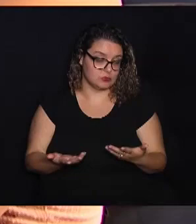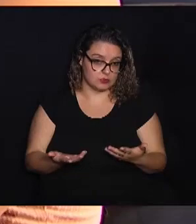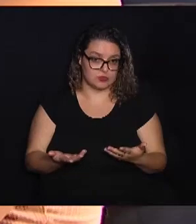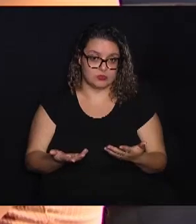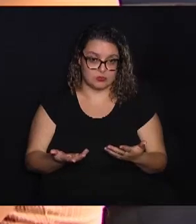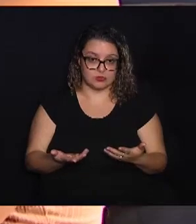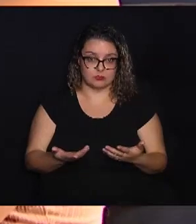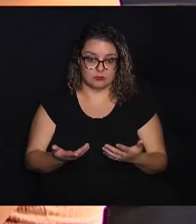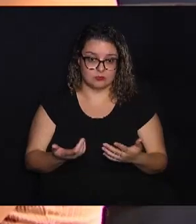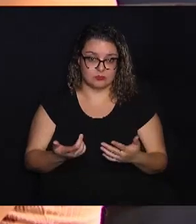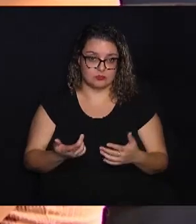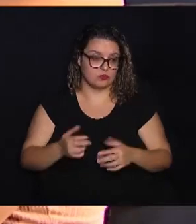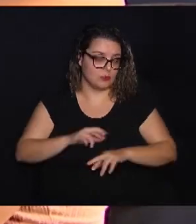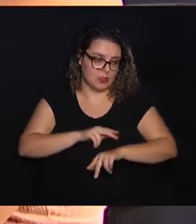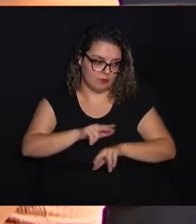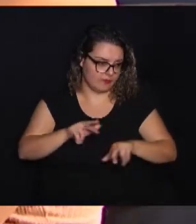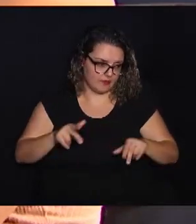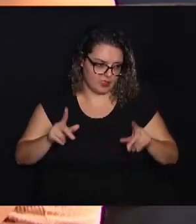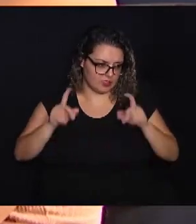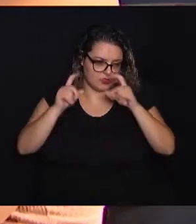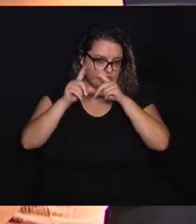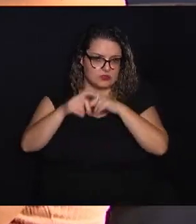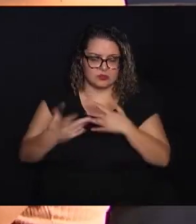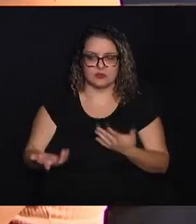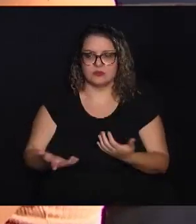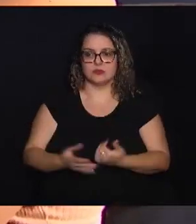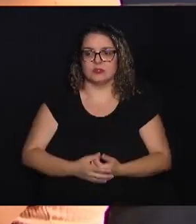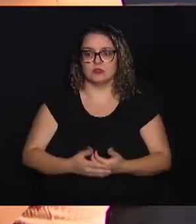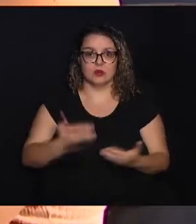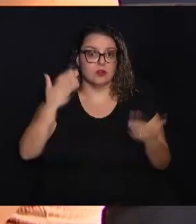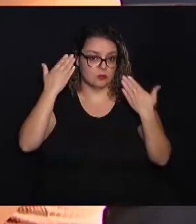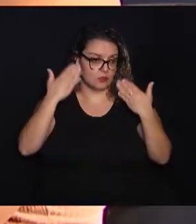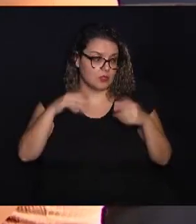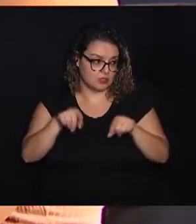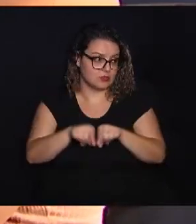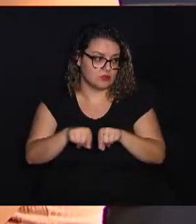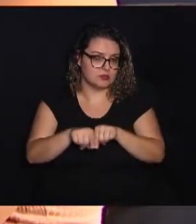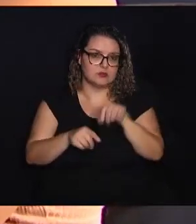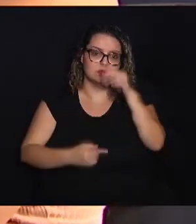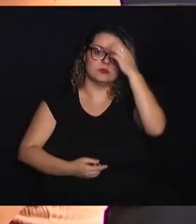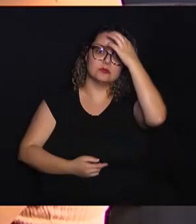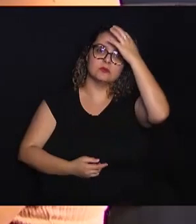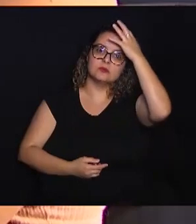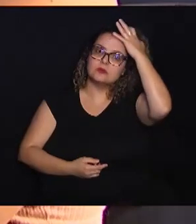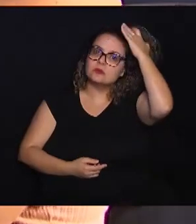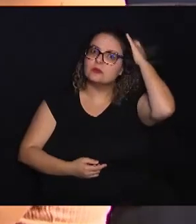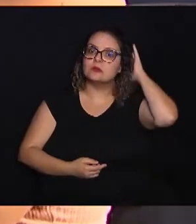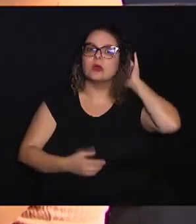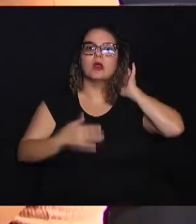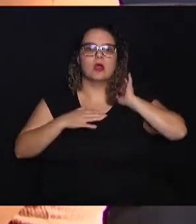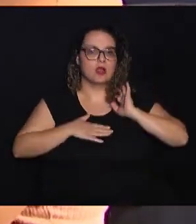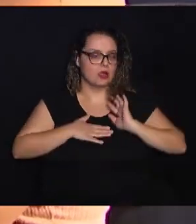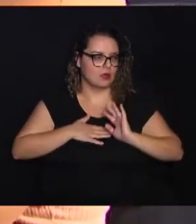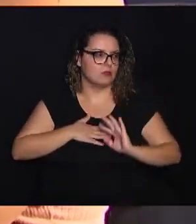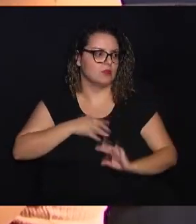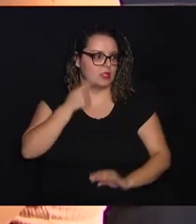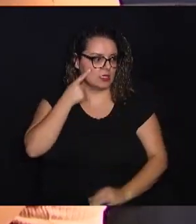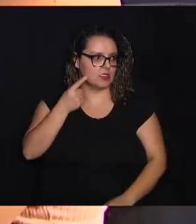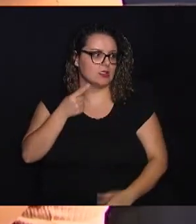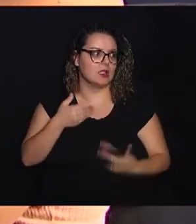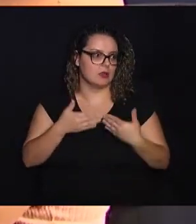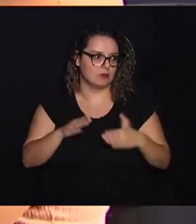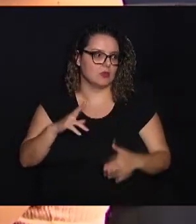passando por infinitas dificuldades, até psicológicas mesmo, né? E a minha ideia era mesmo abrir alguma